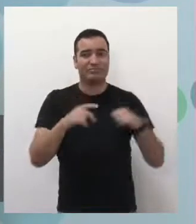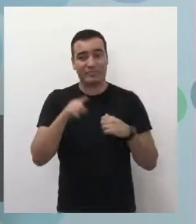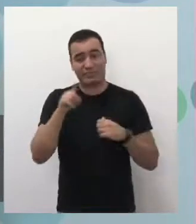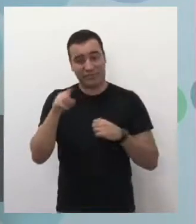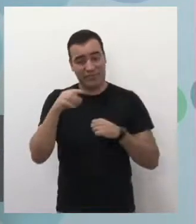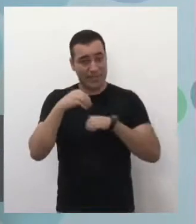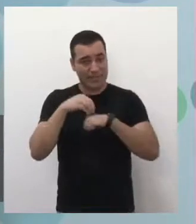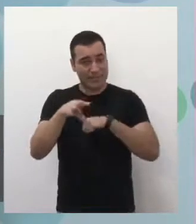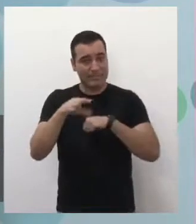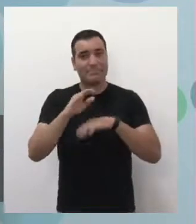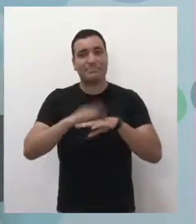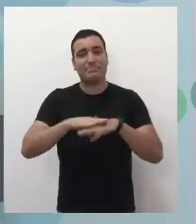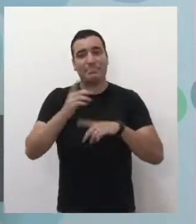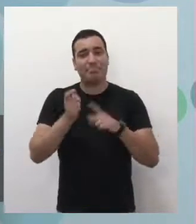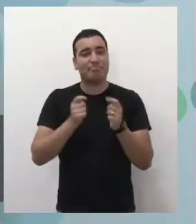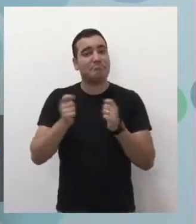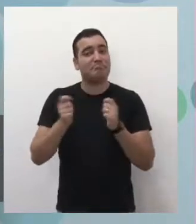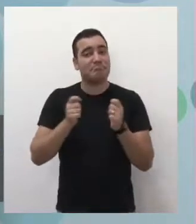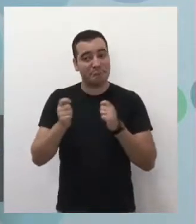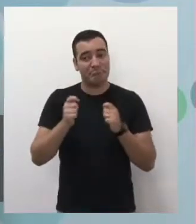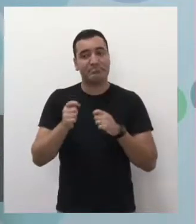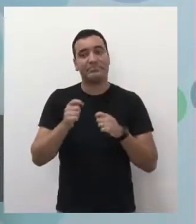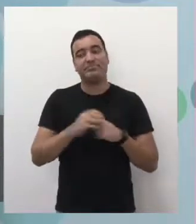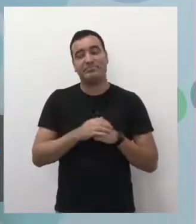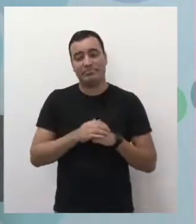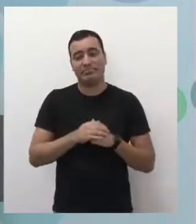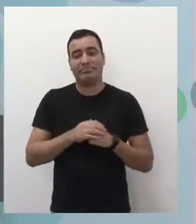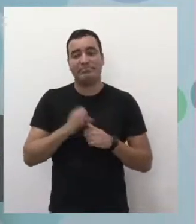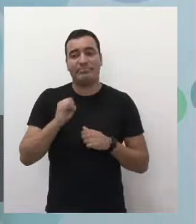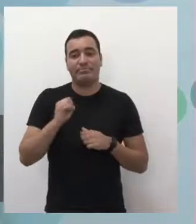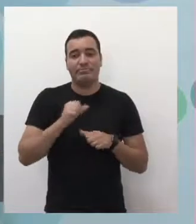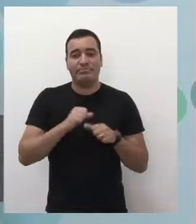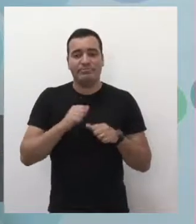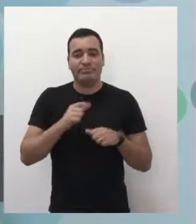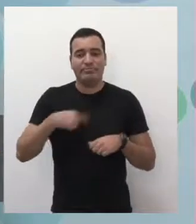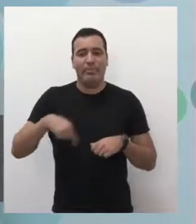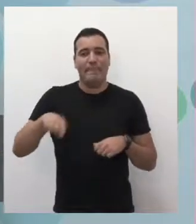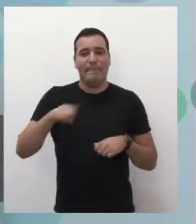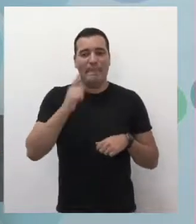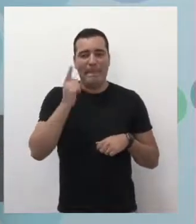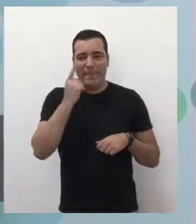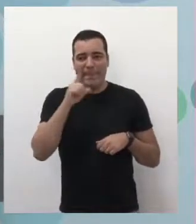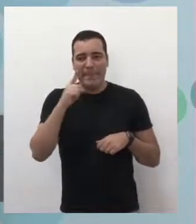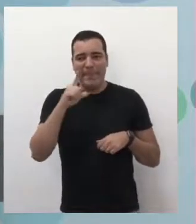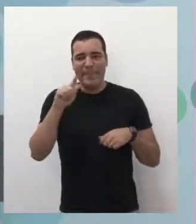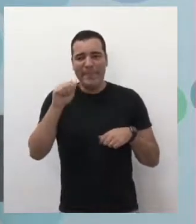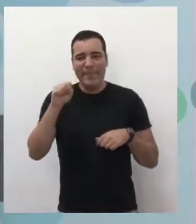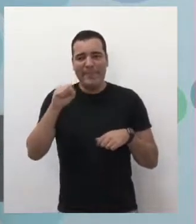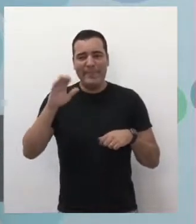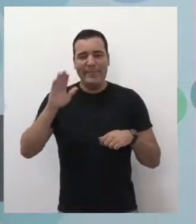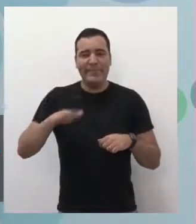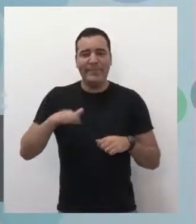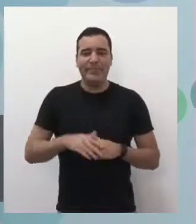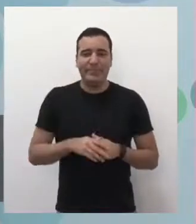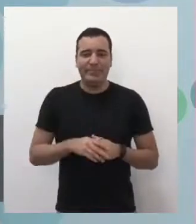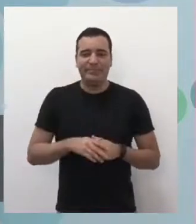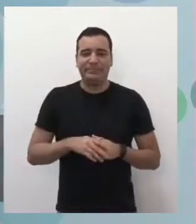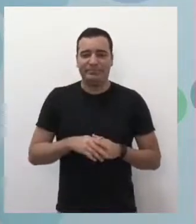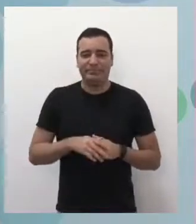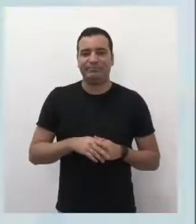mais econômico, né? Poderia ser bem mais se a gente conseguisse um gás mais barato. Mas aqui, ó, você vê